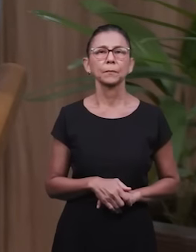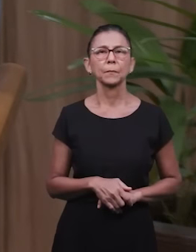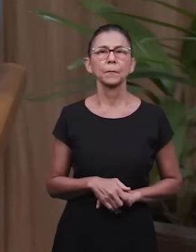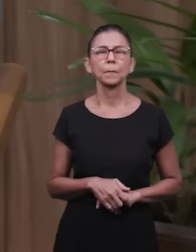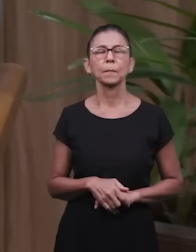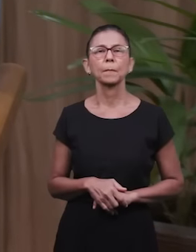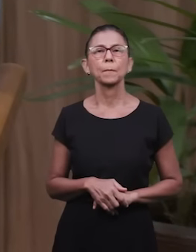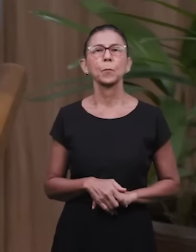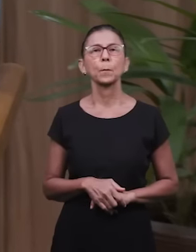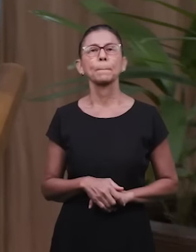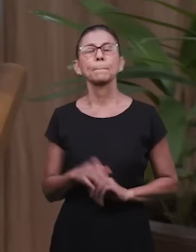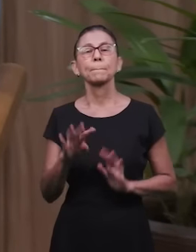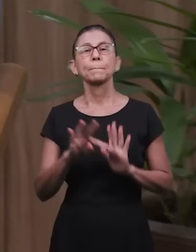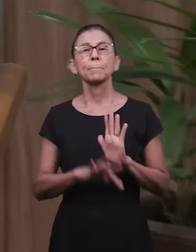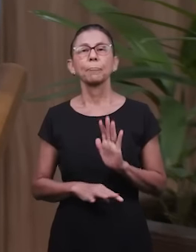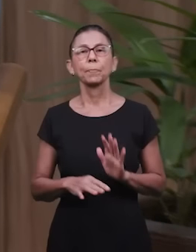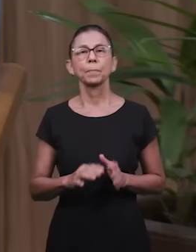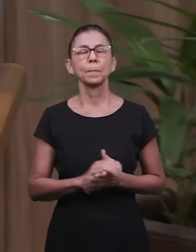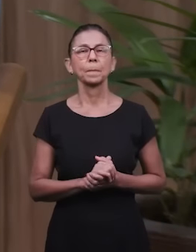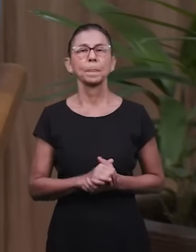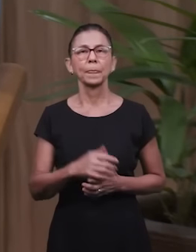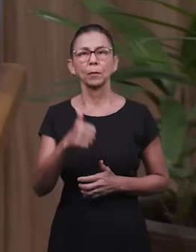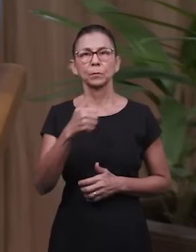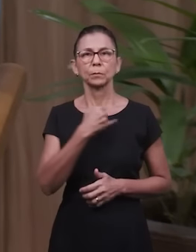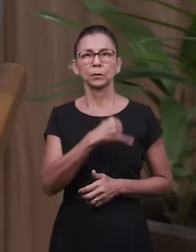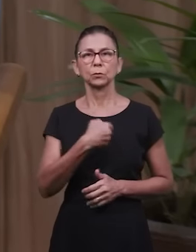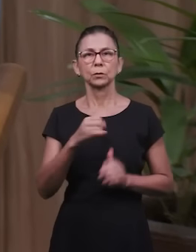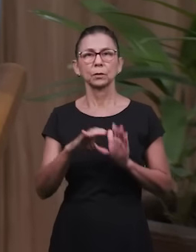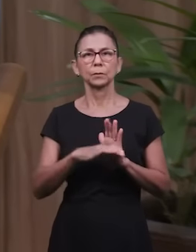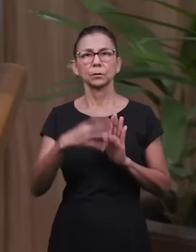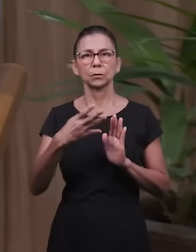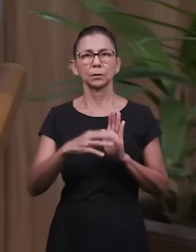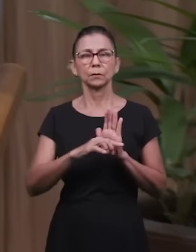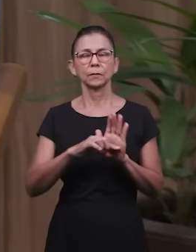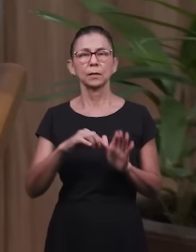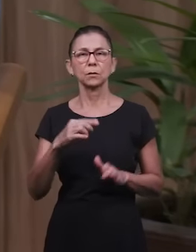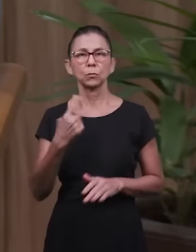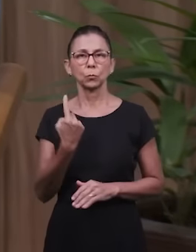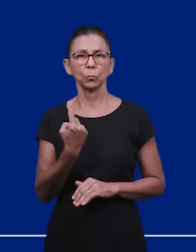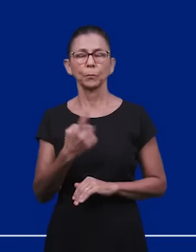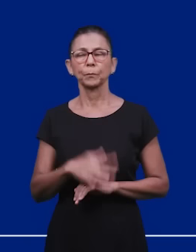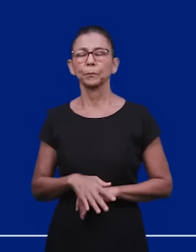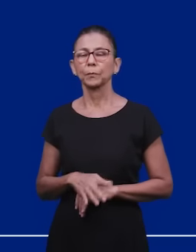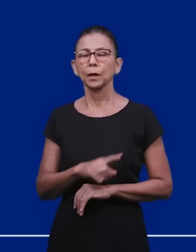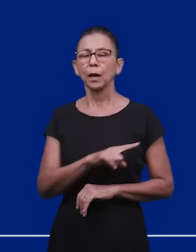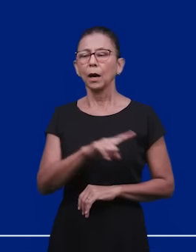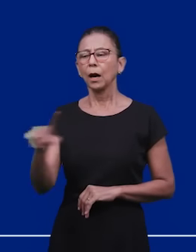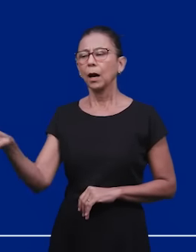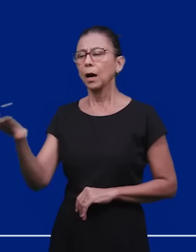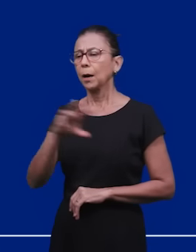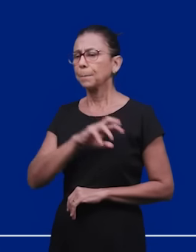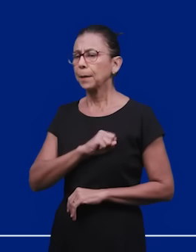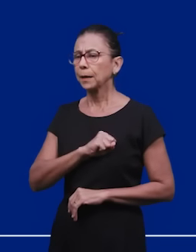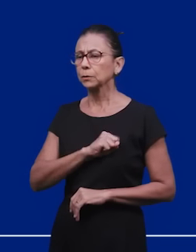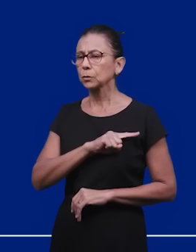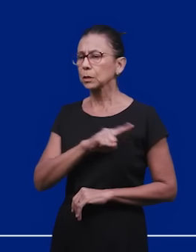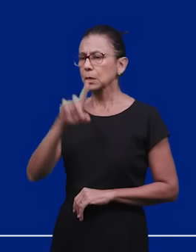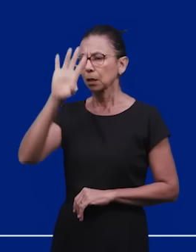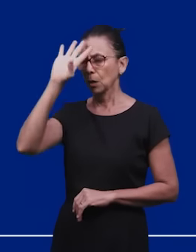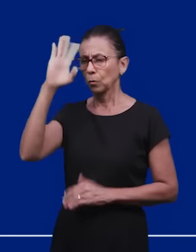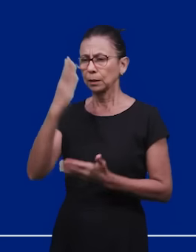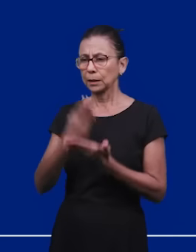que está esse texto em 1 João, capítulo 4, verso 1, verso 1, que diz assim: Amados, não creiais